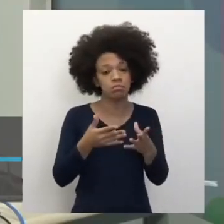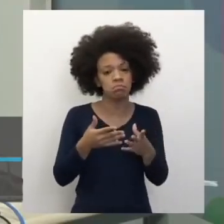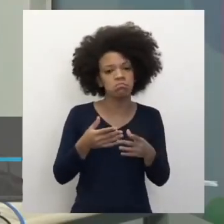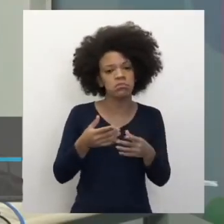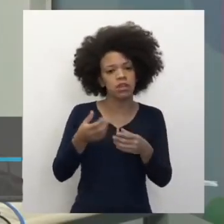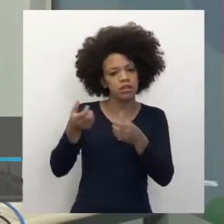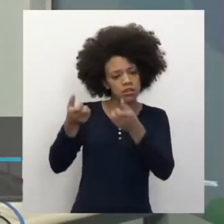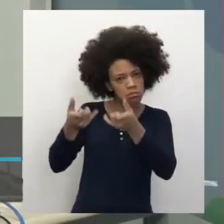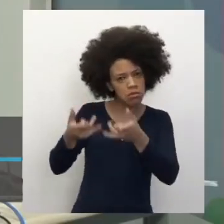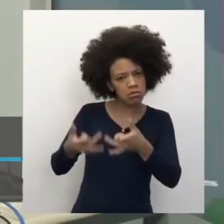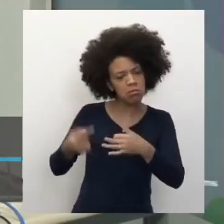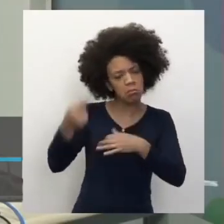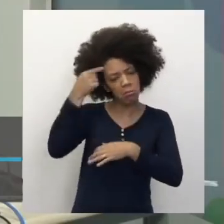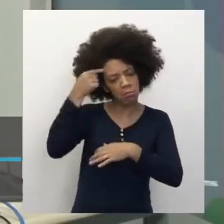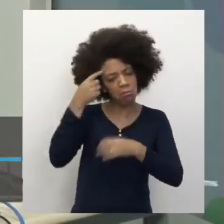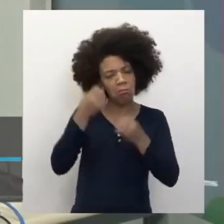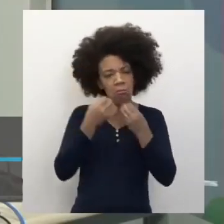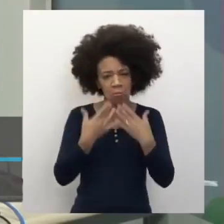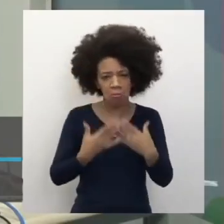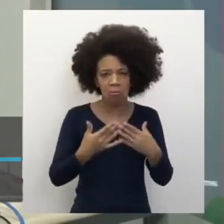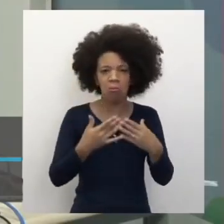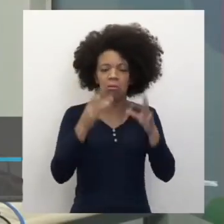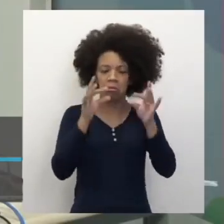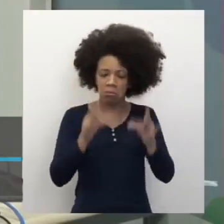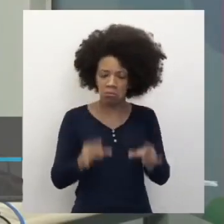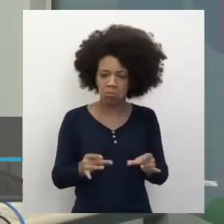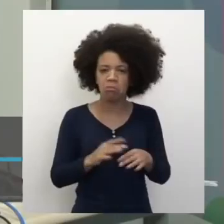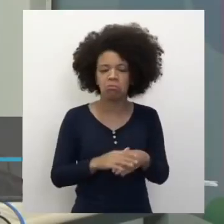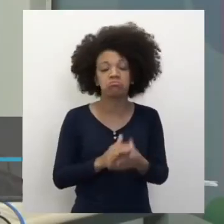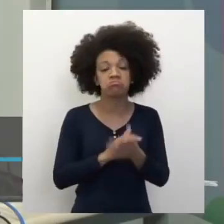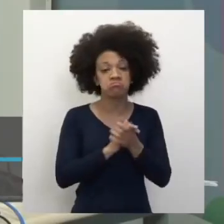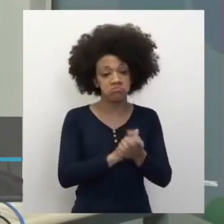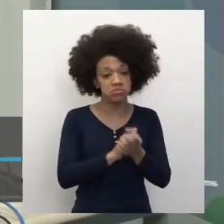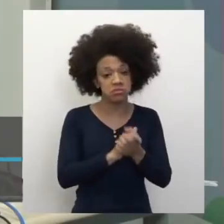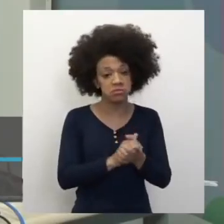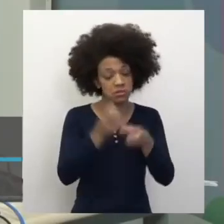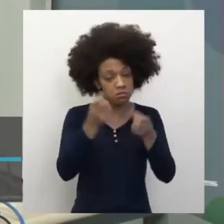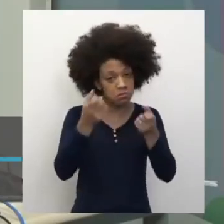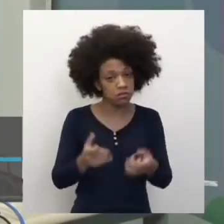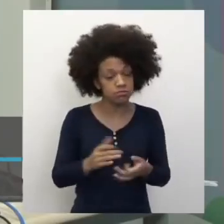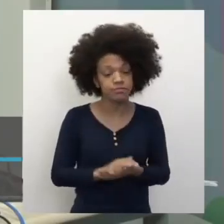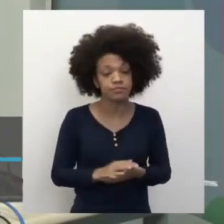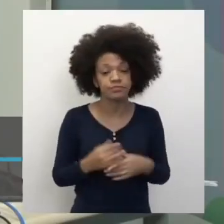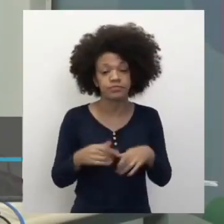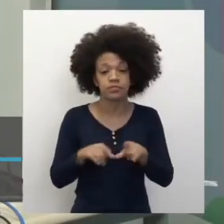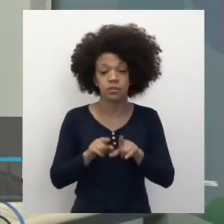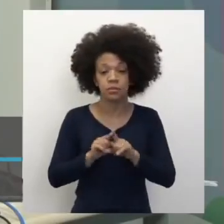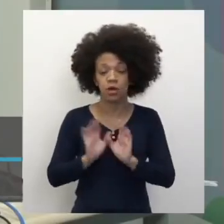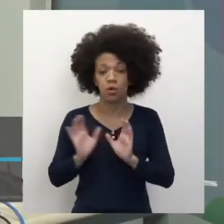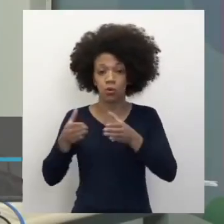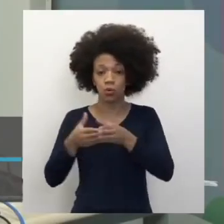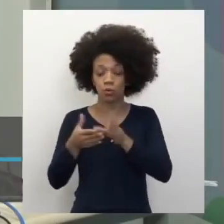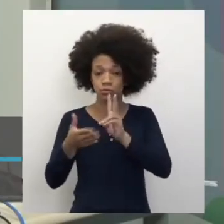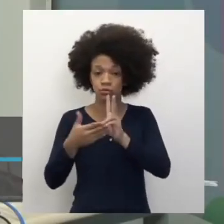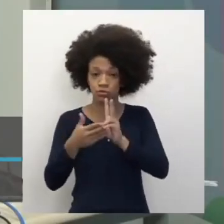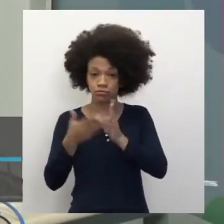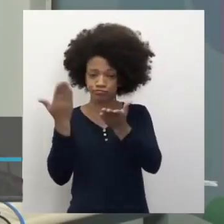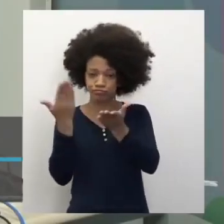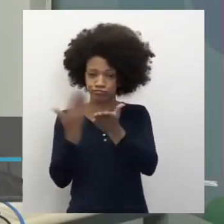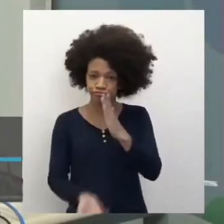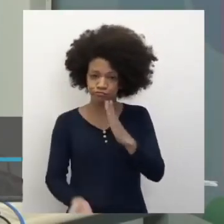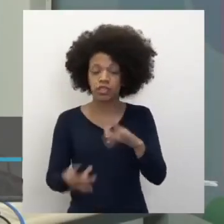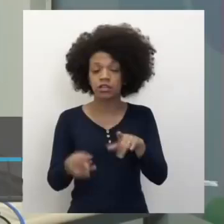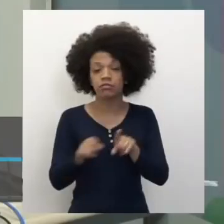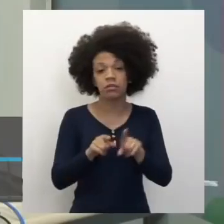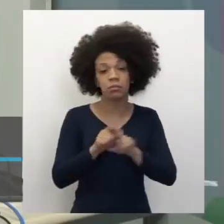essa reflexão também, muito bem colocada, parabéns, viu, Joel? Foi colocado muito bem. Aldeias destruídas, assim como seus costumes,